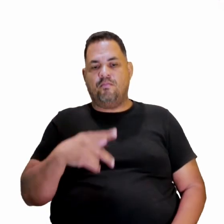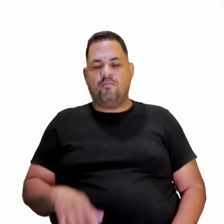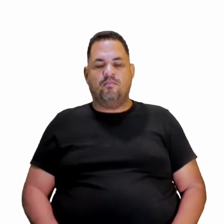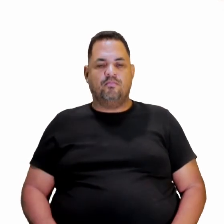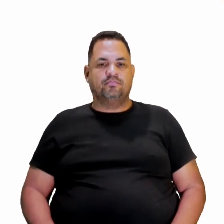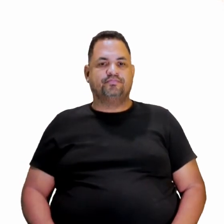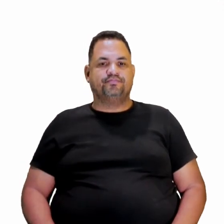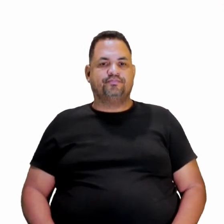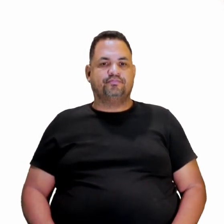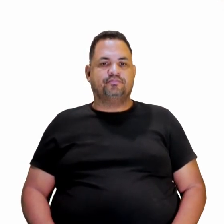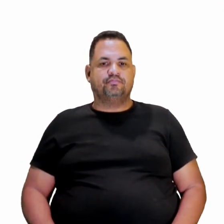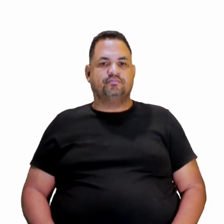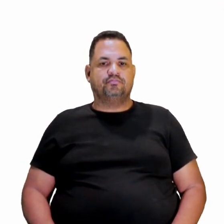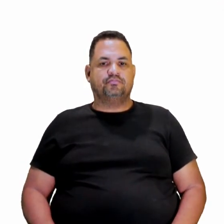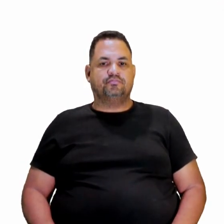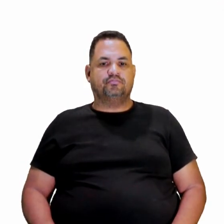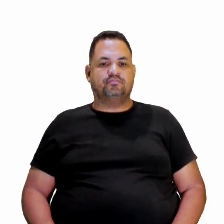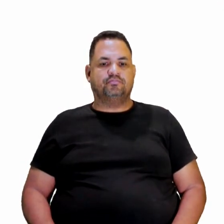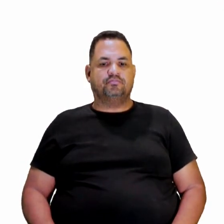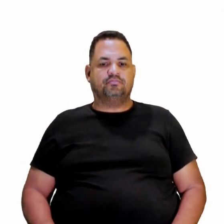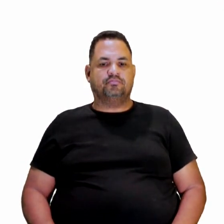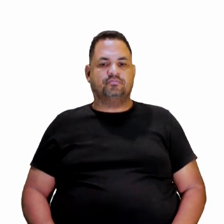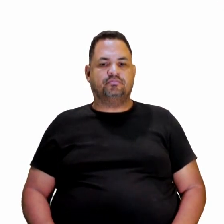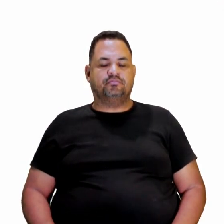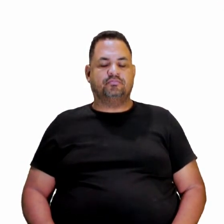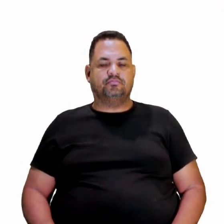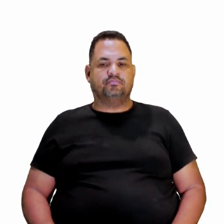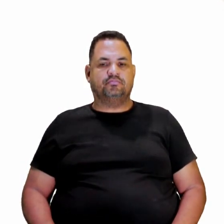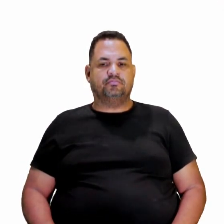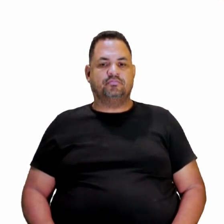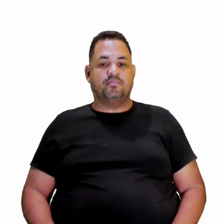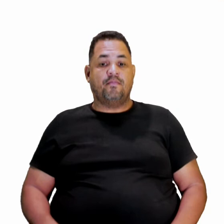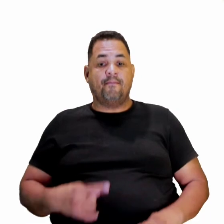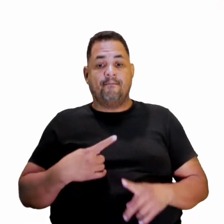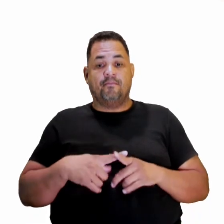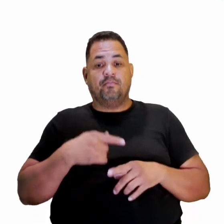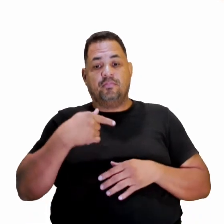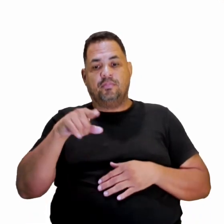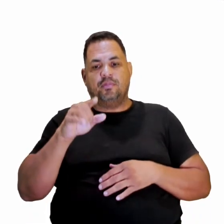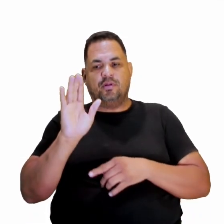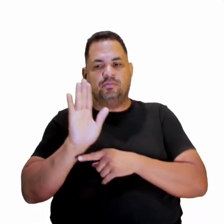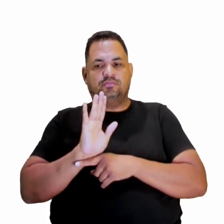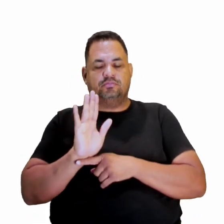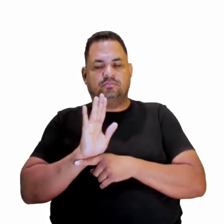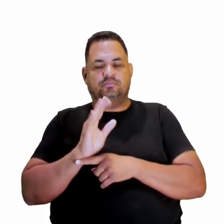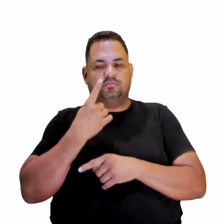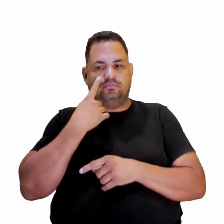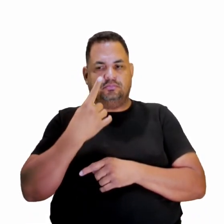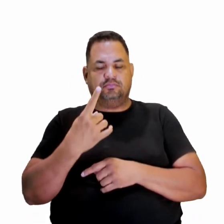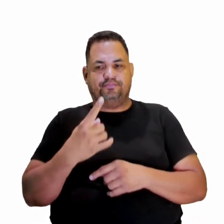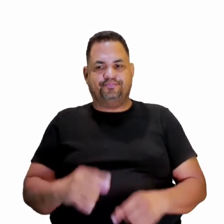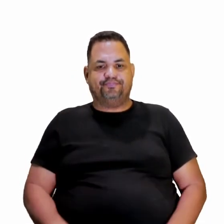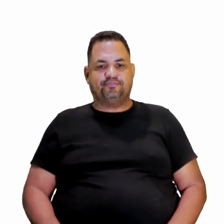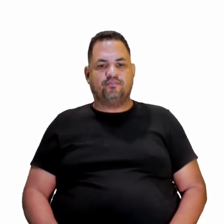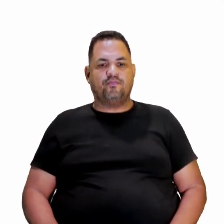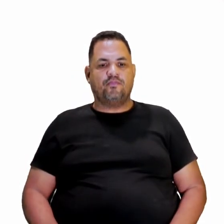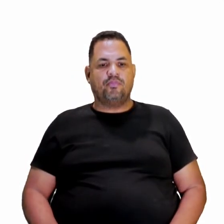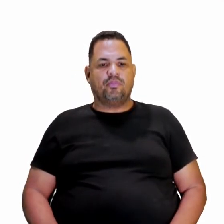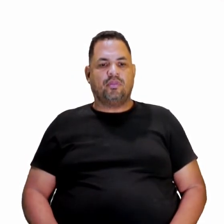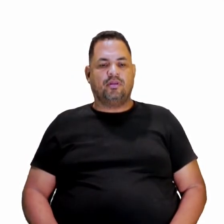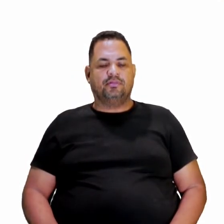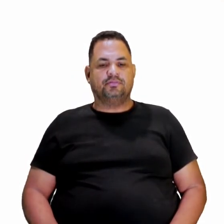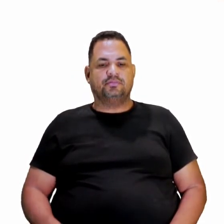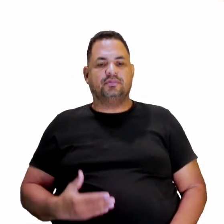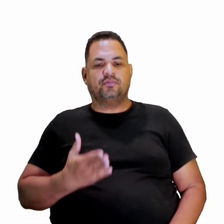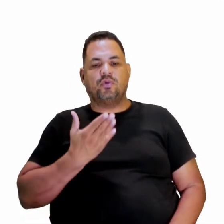2 vezes já foi. He didn't go to the cinema. Tô falando de go porque ia ao cinema. He went to a restaurant.